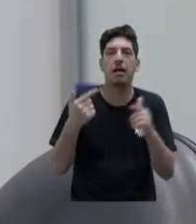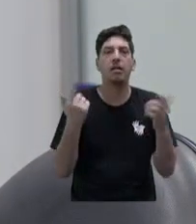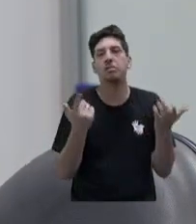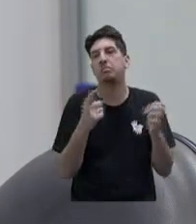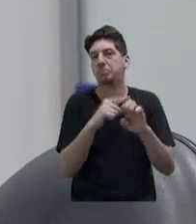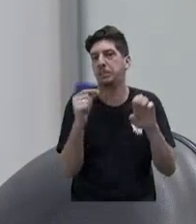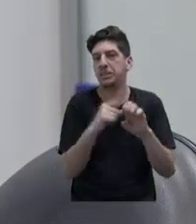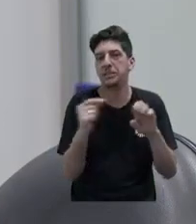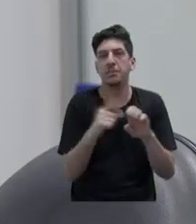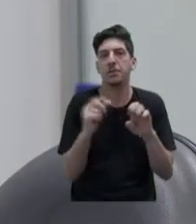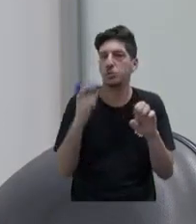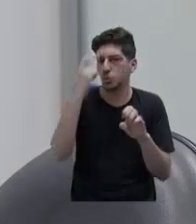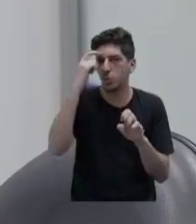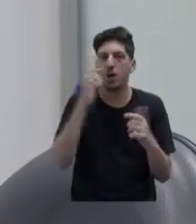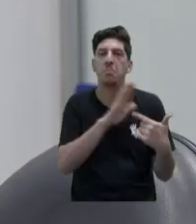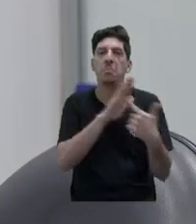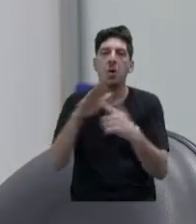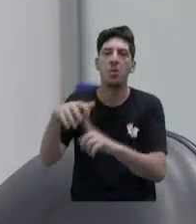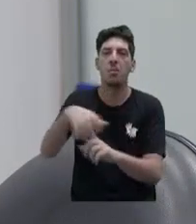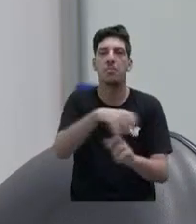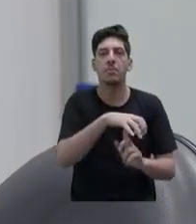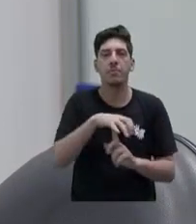de mostras que estão sendo feitas.